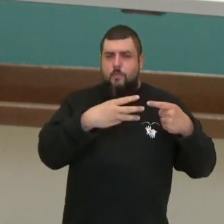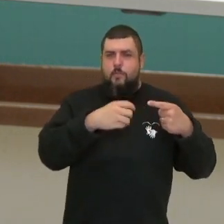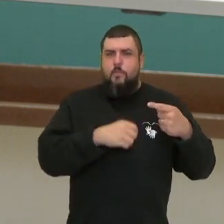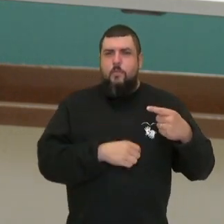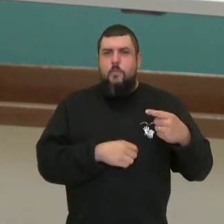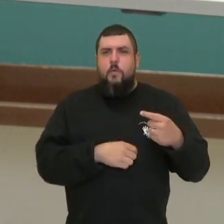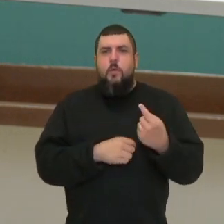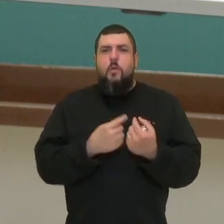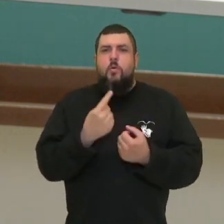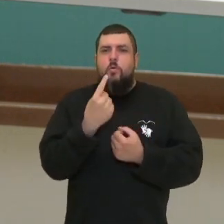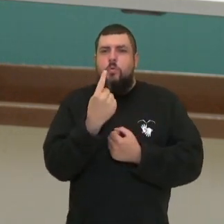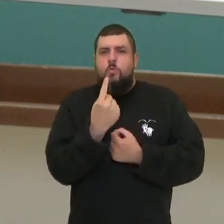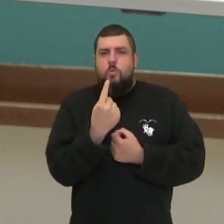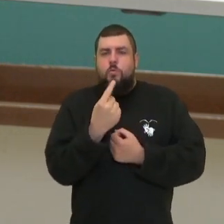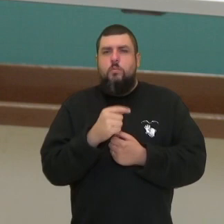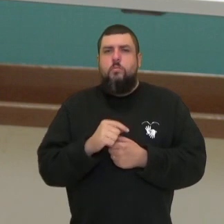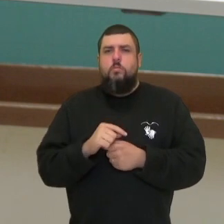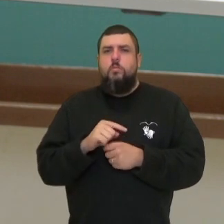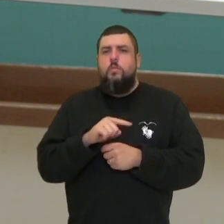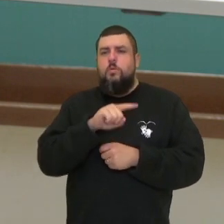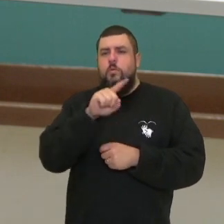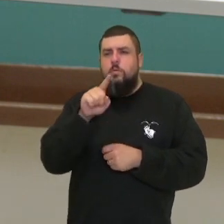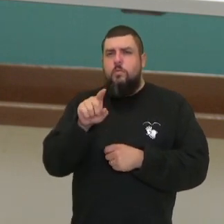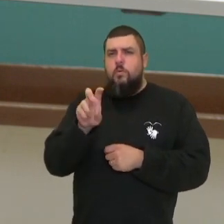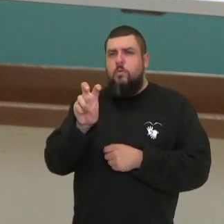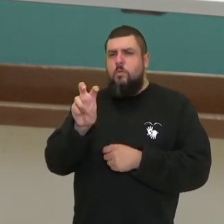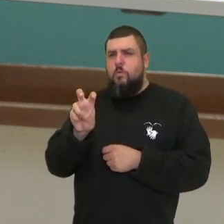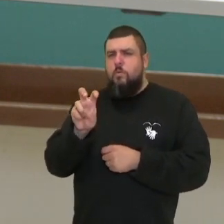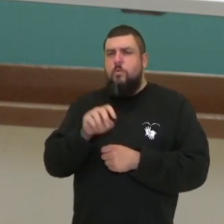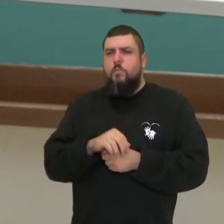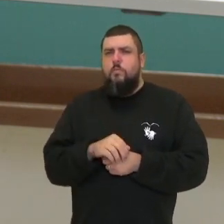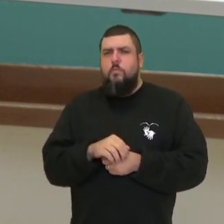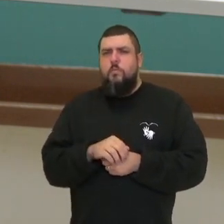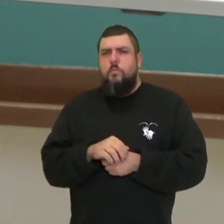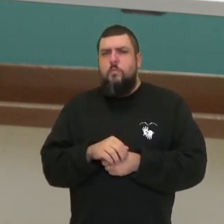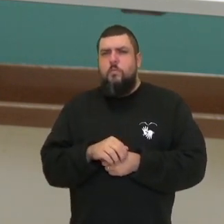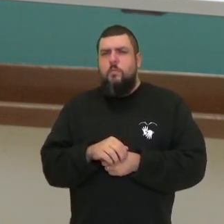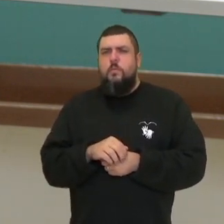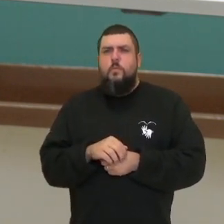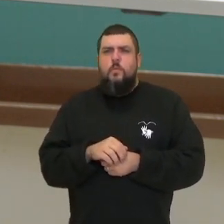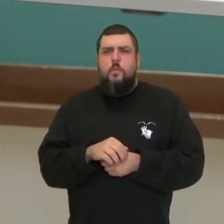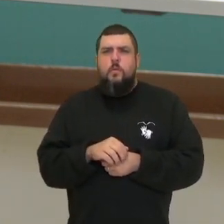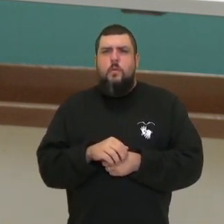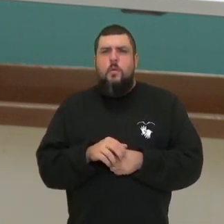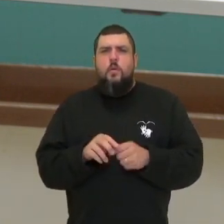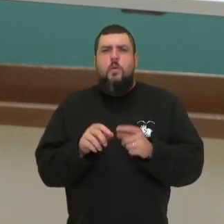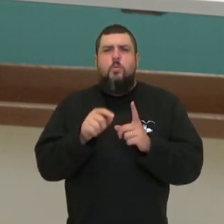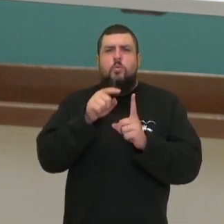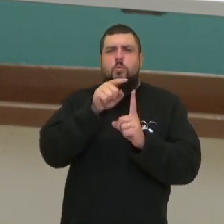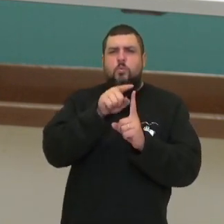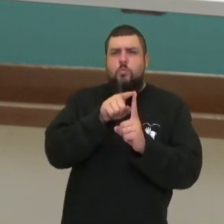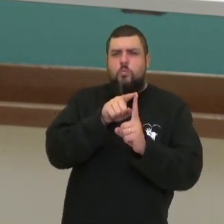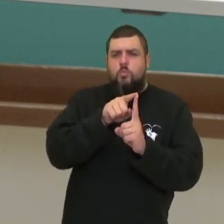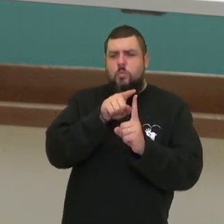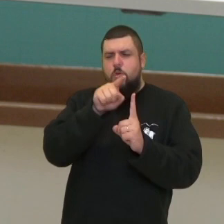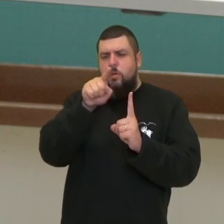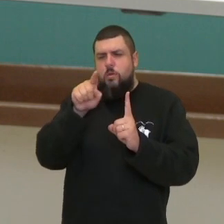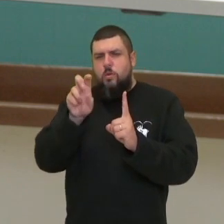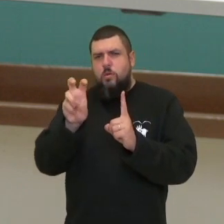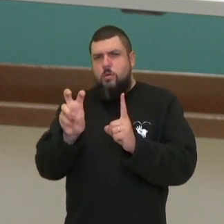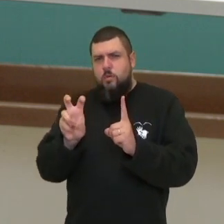aí o 5. Ah, professor, eu vou pensar aqui que está mais fácil. Do 1 para chegar no 5,